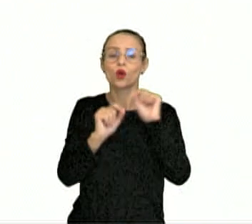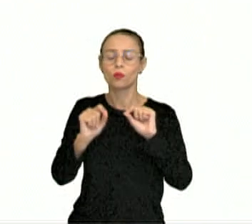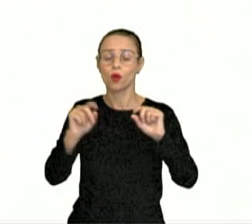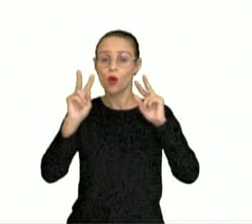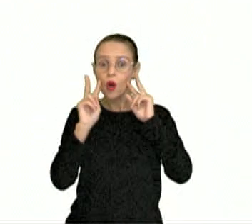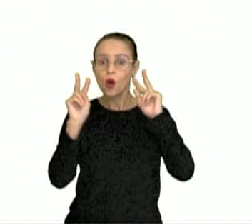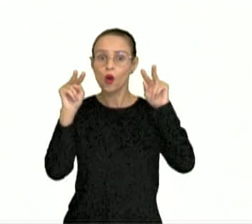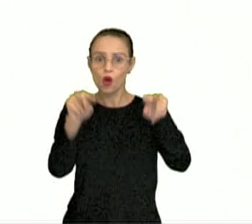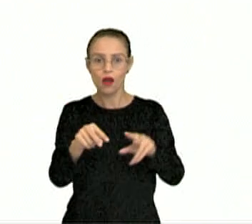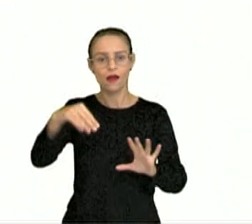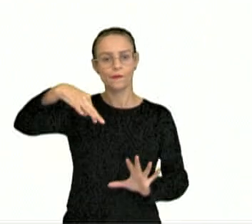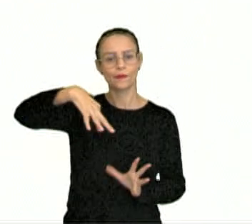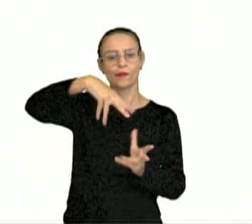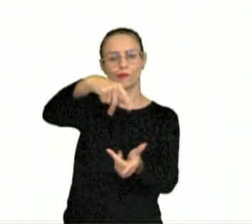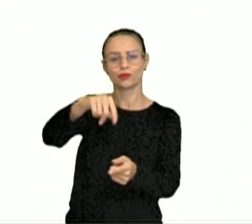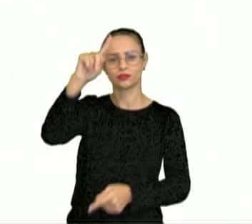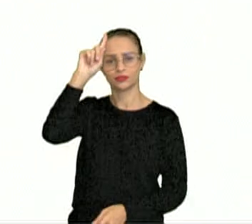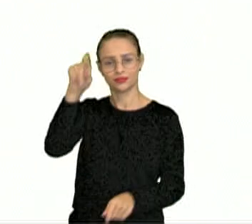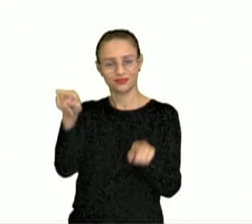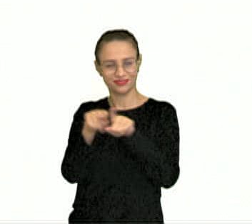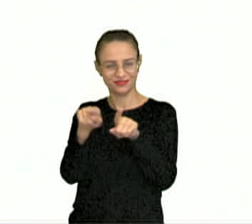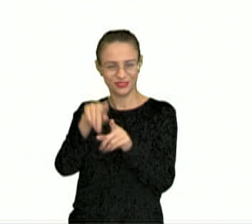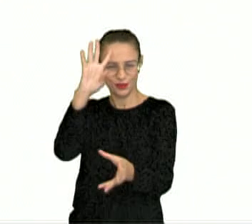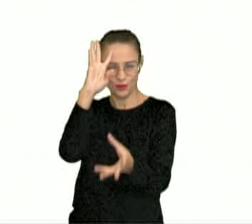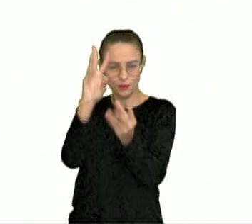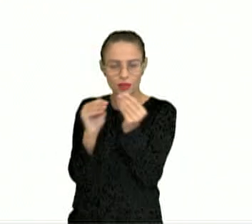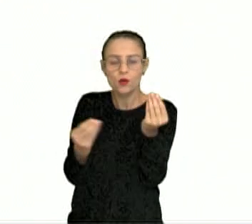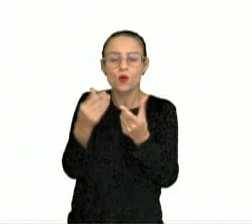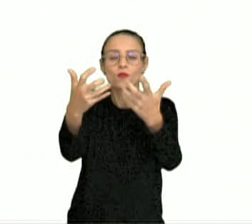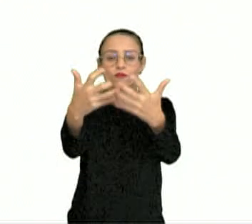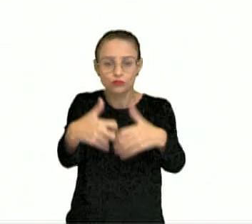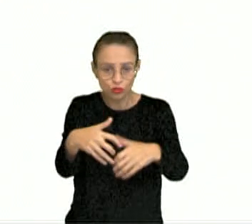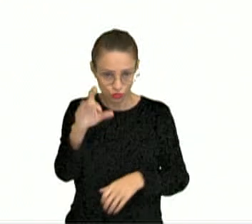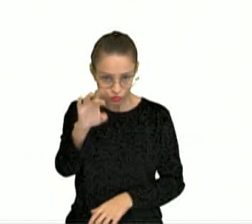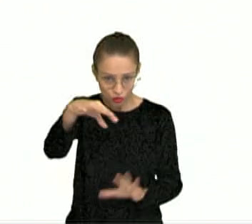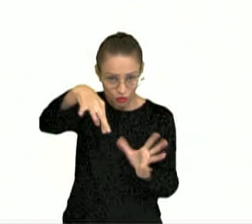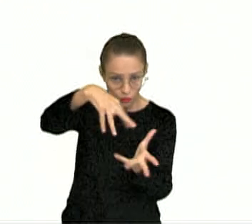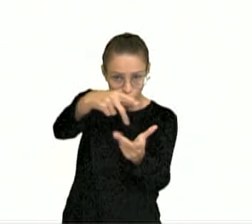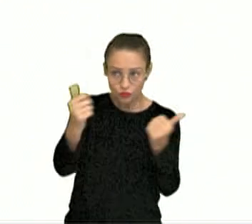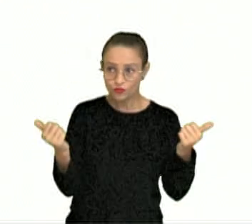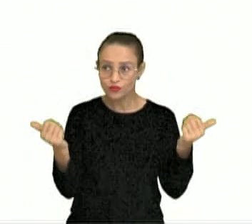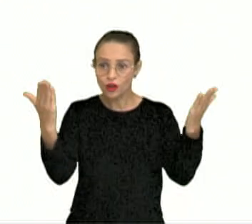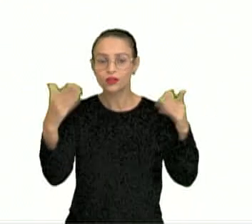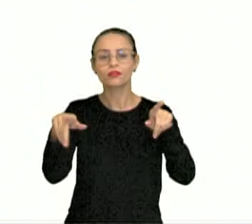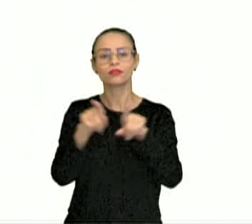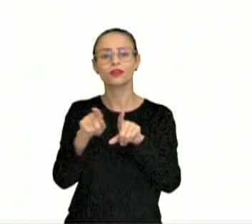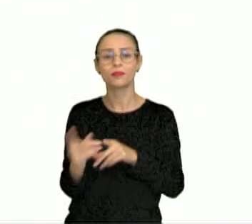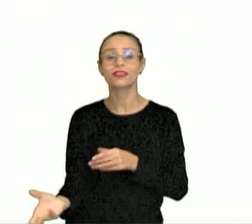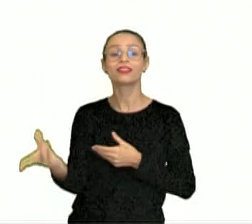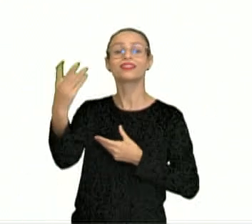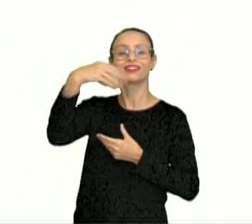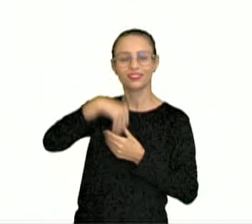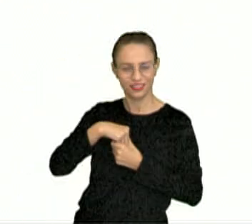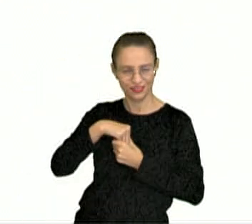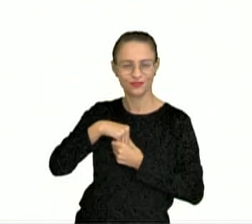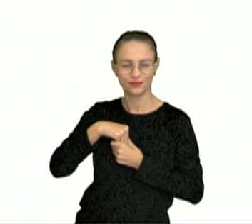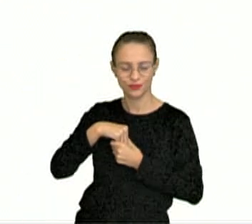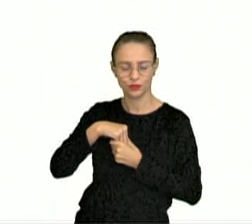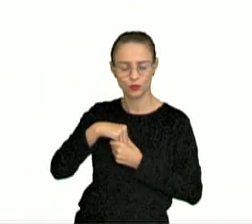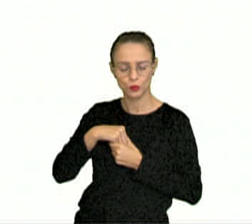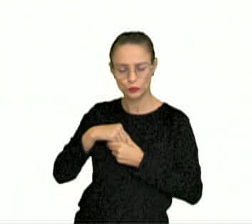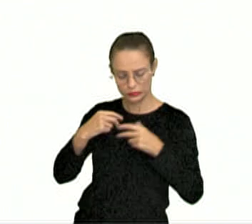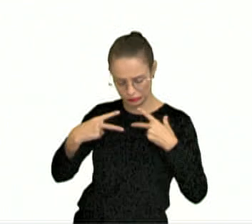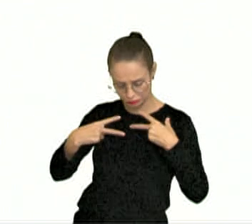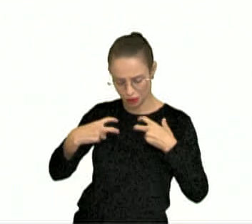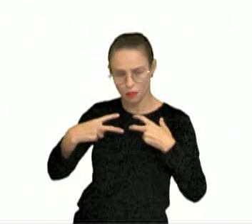para ele e compreender como funciona. Não só o mundo exterior, como também o mundo interior, que